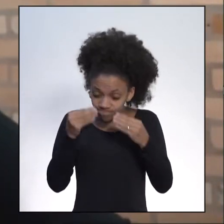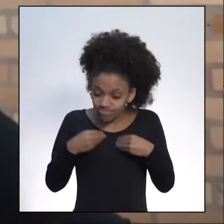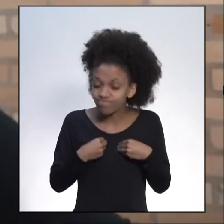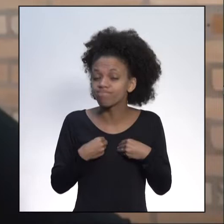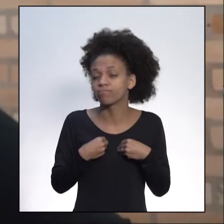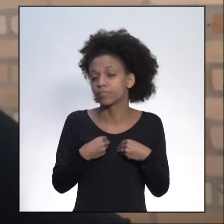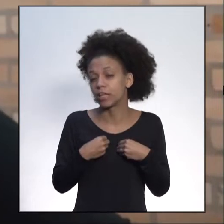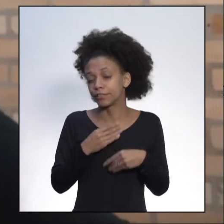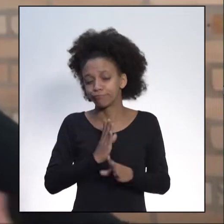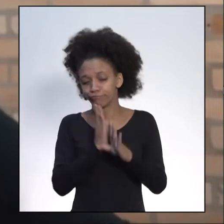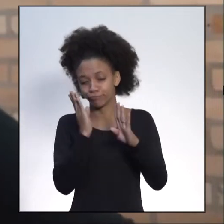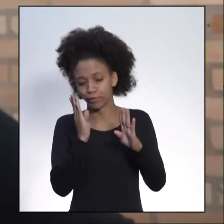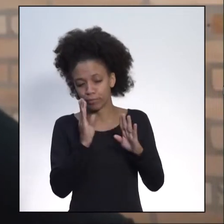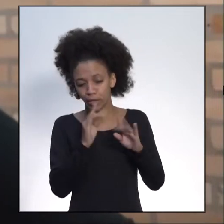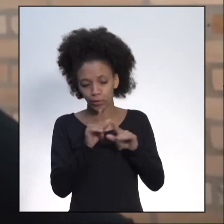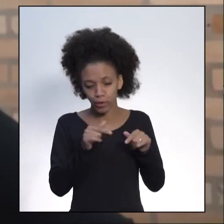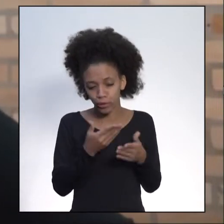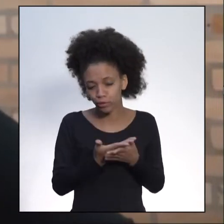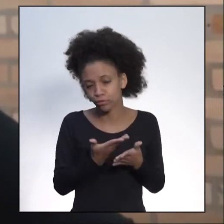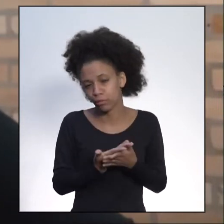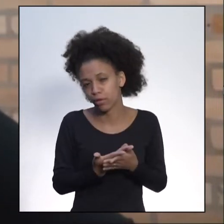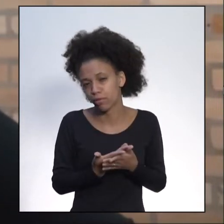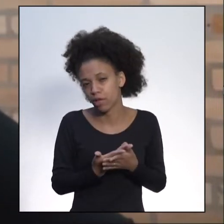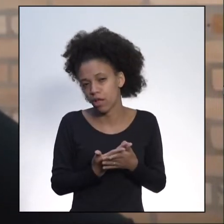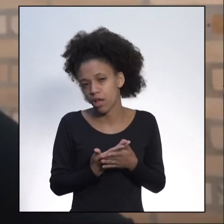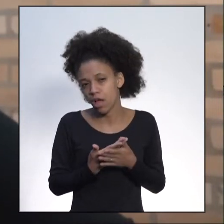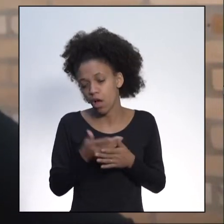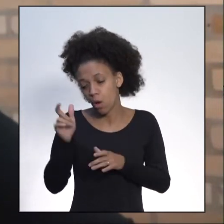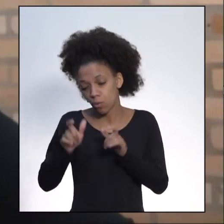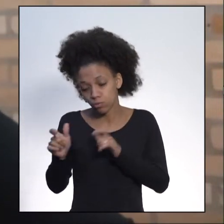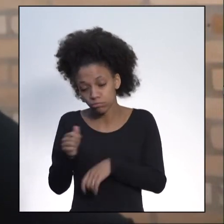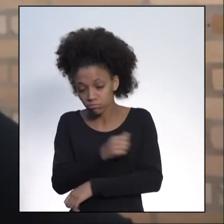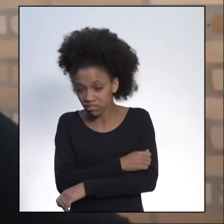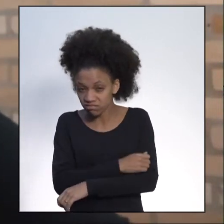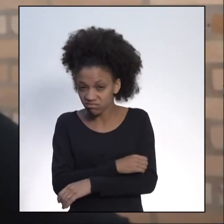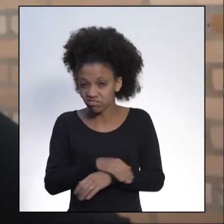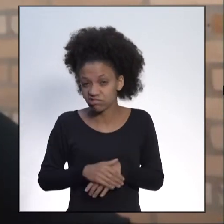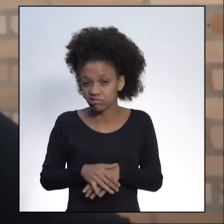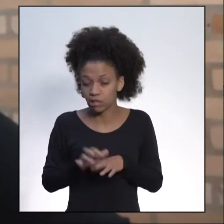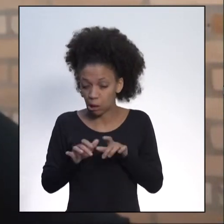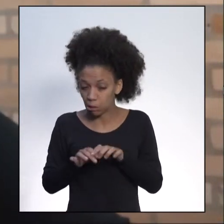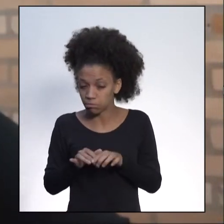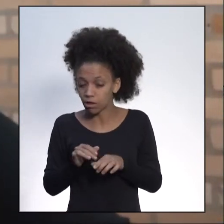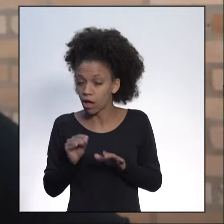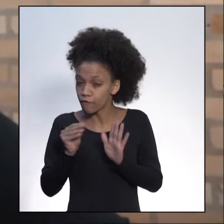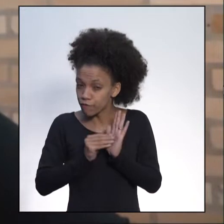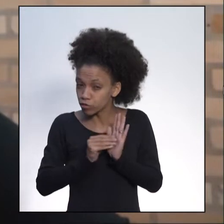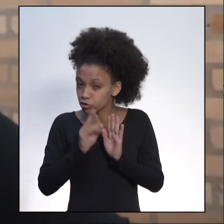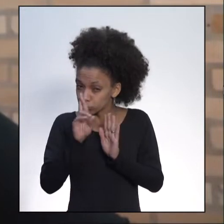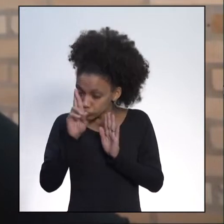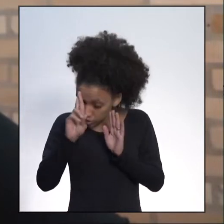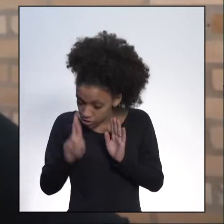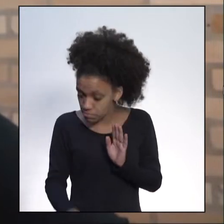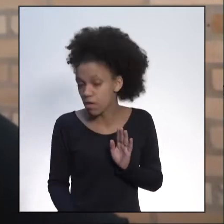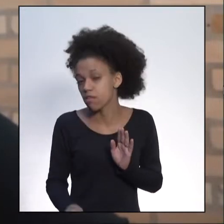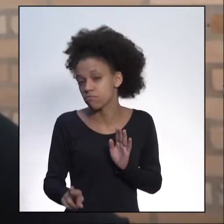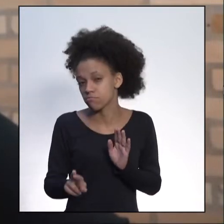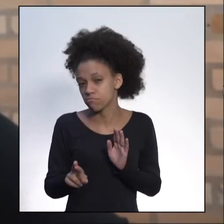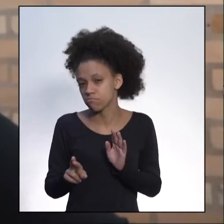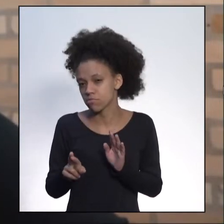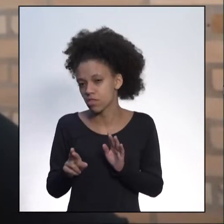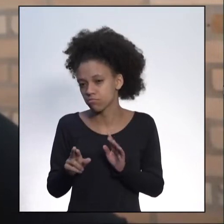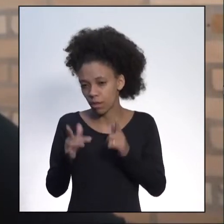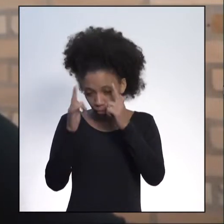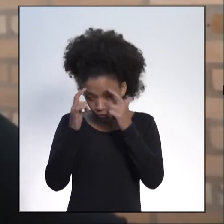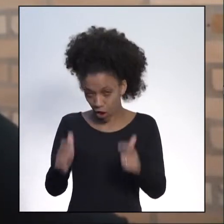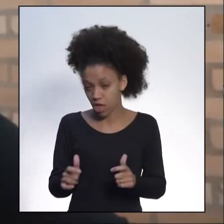ele viu que numa aula a maior parte dos comentários foram comentários de desrespeito, foram comentários ofensivos, né? O